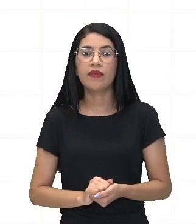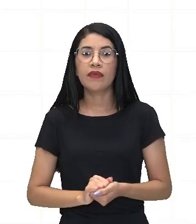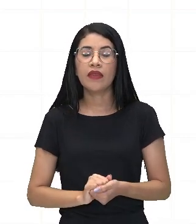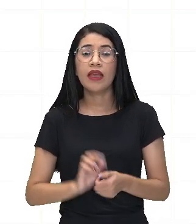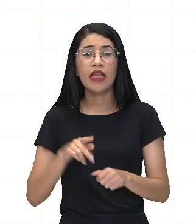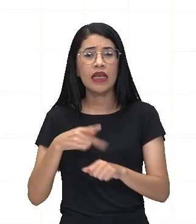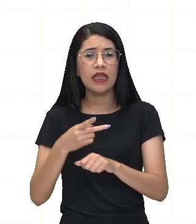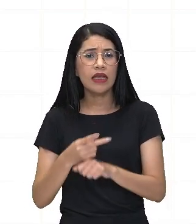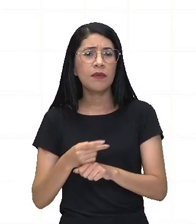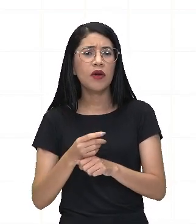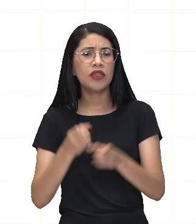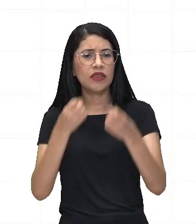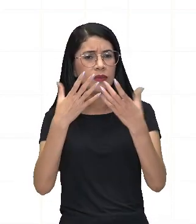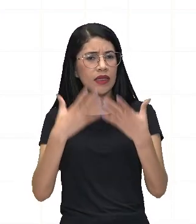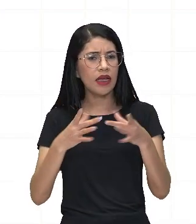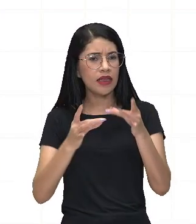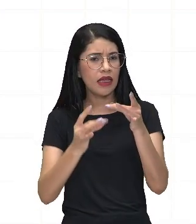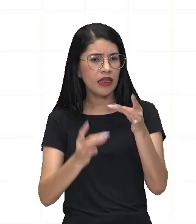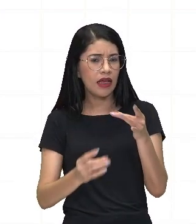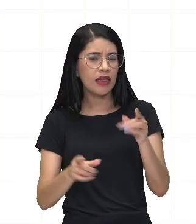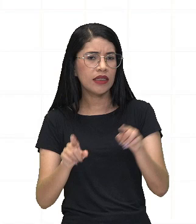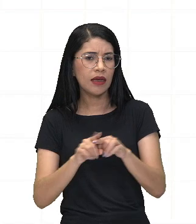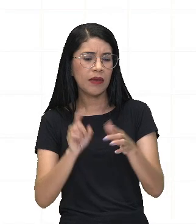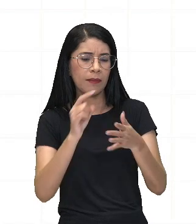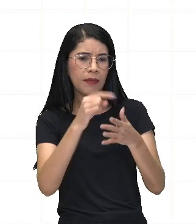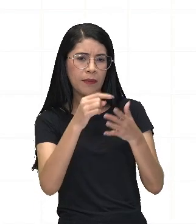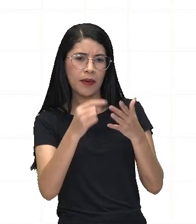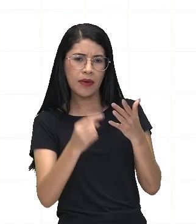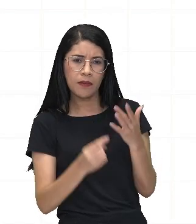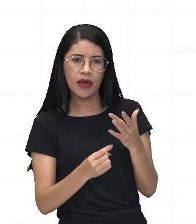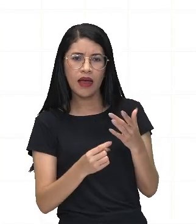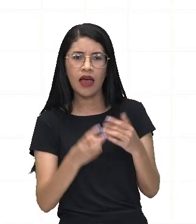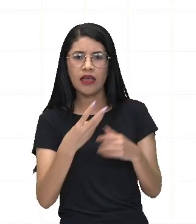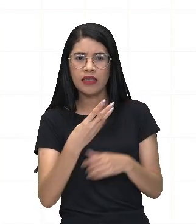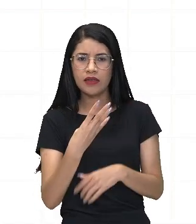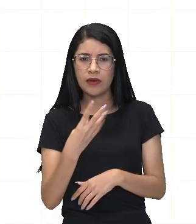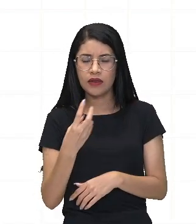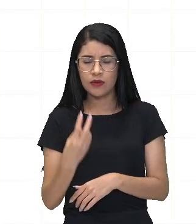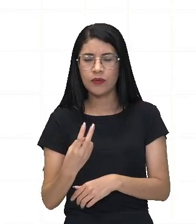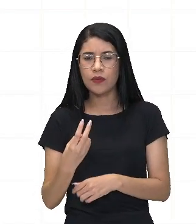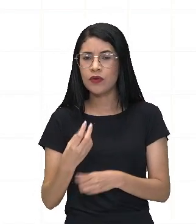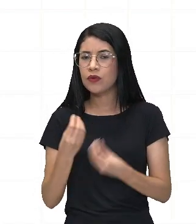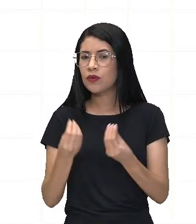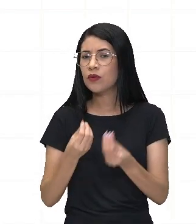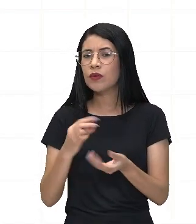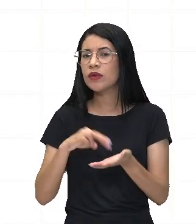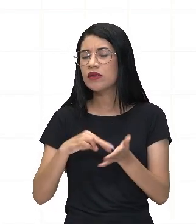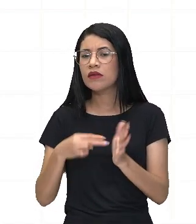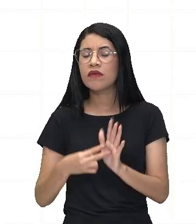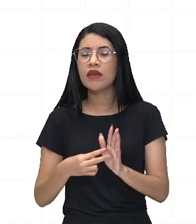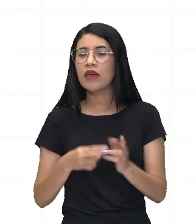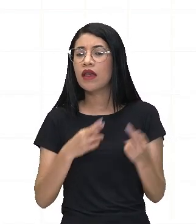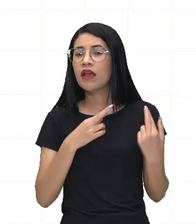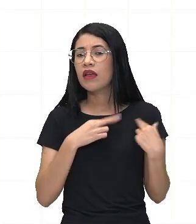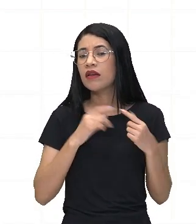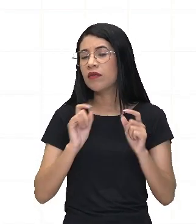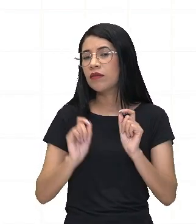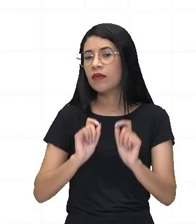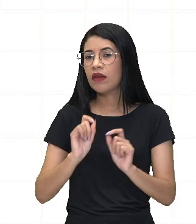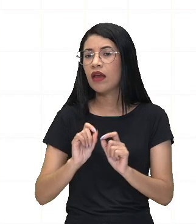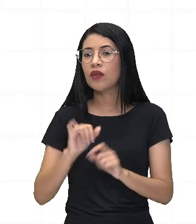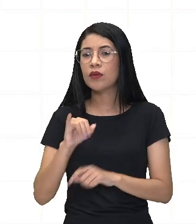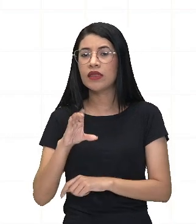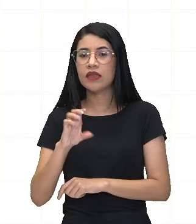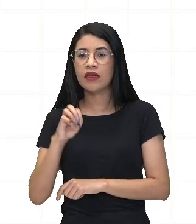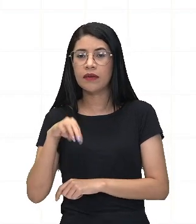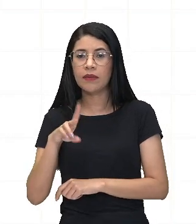daqui a pouco a gente vai falar um pouco sobre essas unidades de conservação que são de responsabilidade do